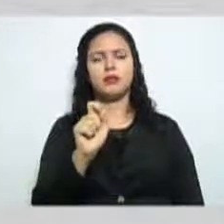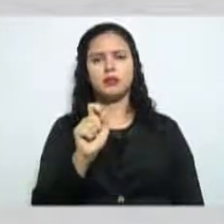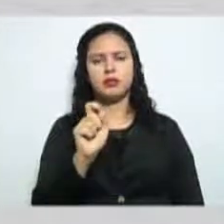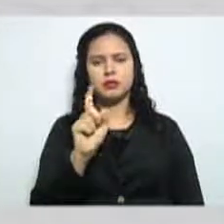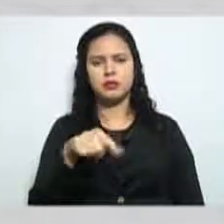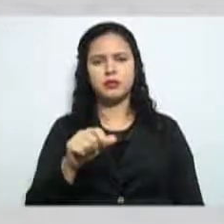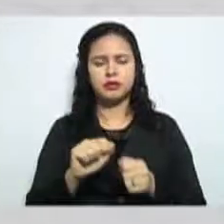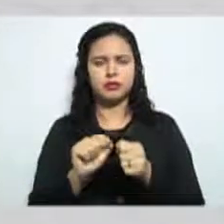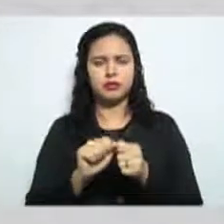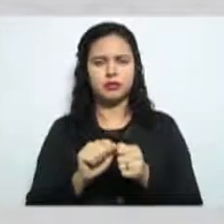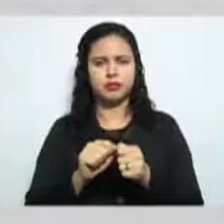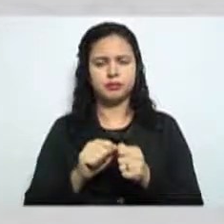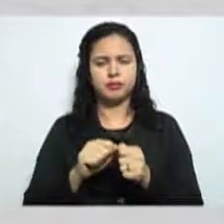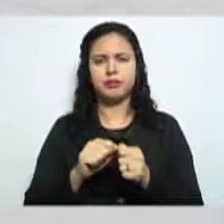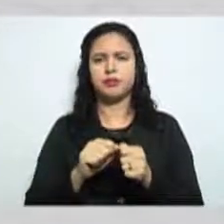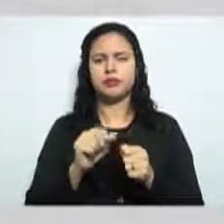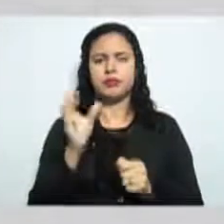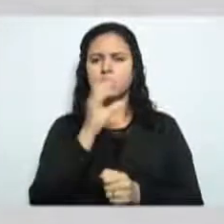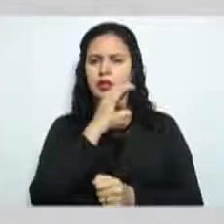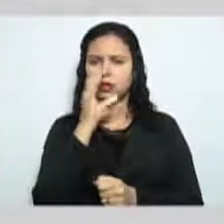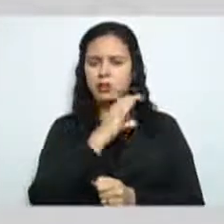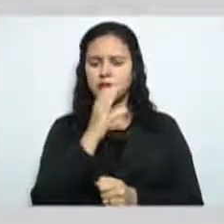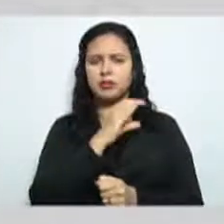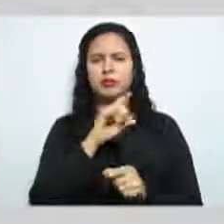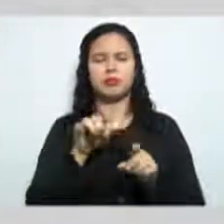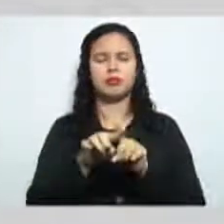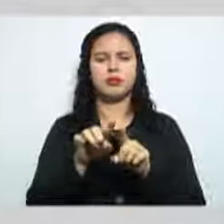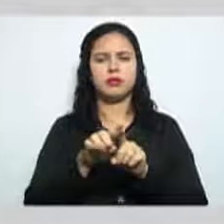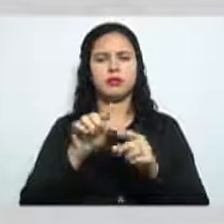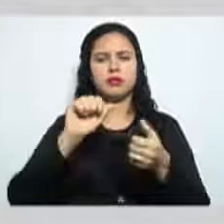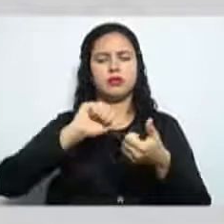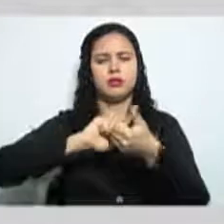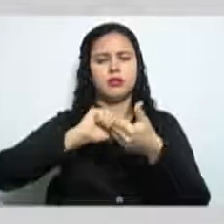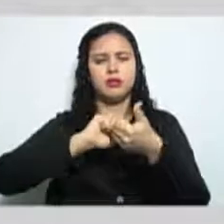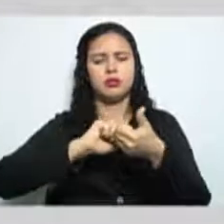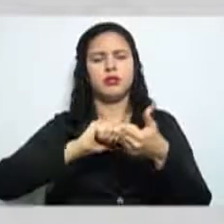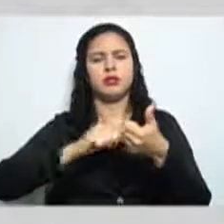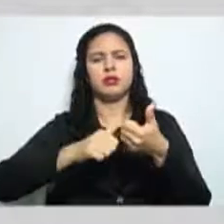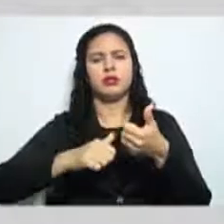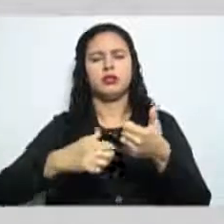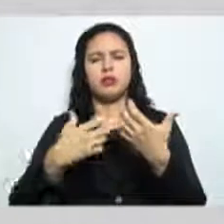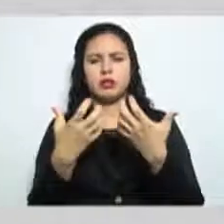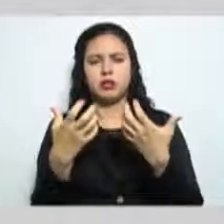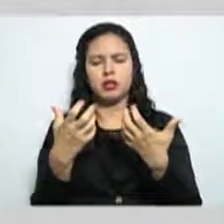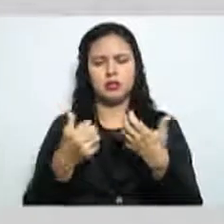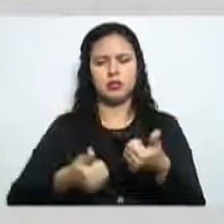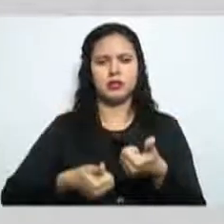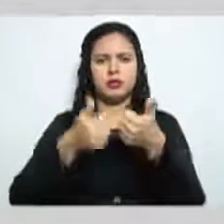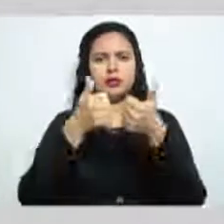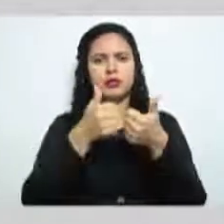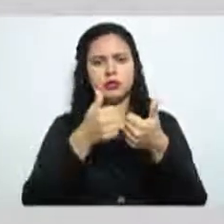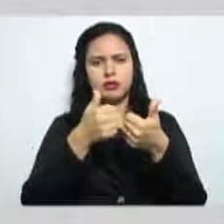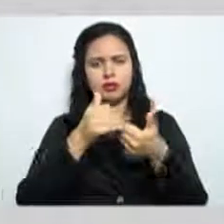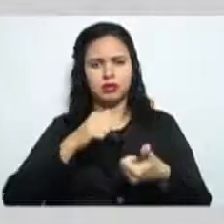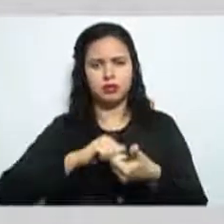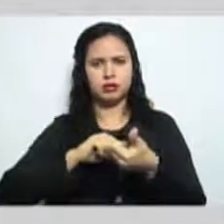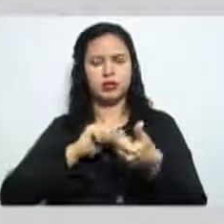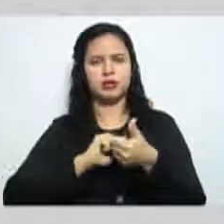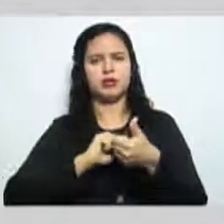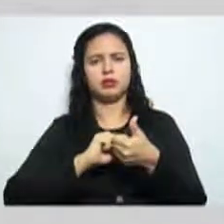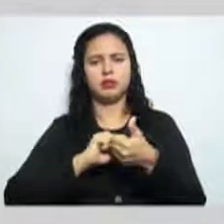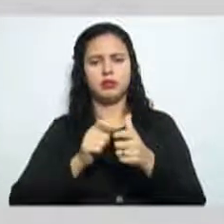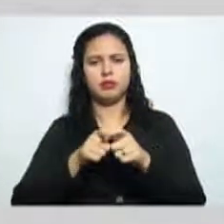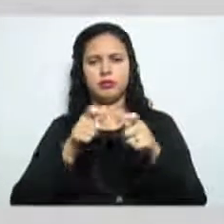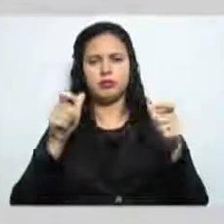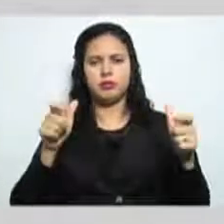os meus produtos. Questão da qualidade, eu quero melhorar a qualidade do meu produto, quero fazer um produto de qualidade